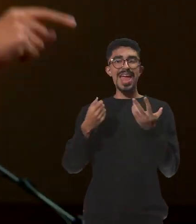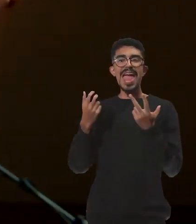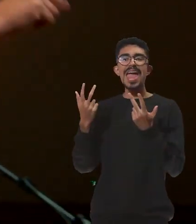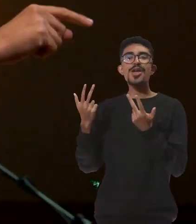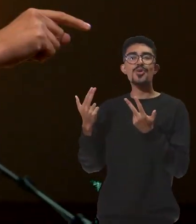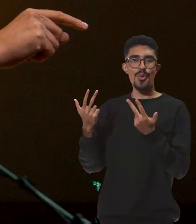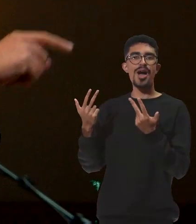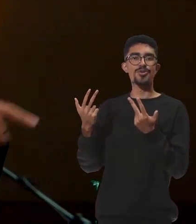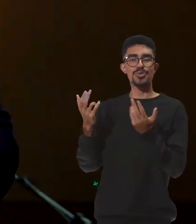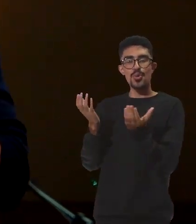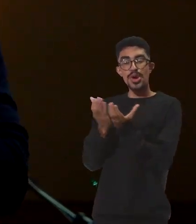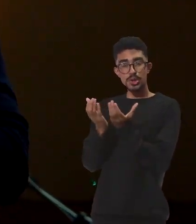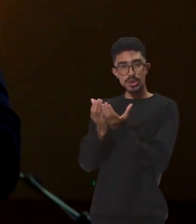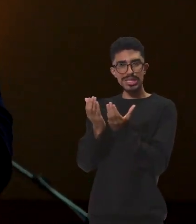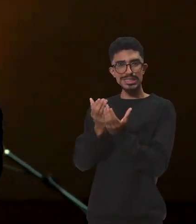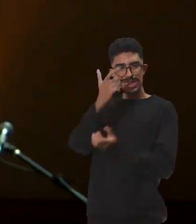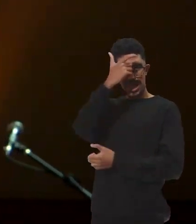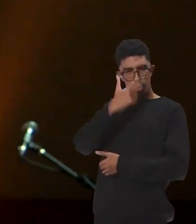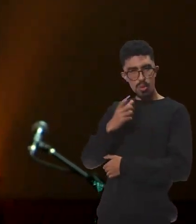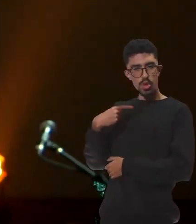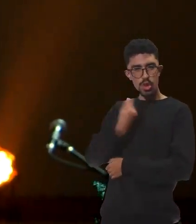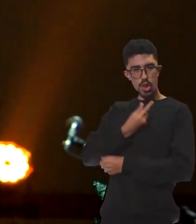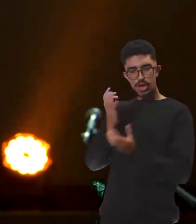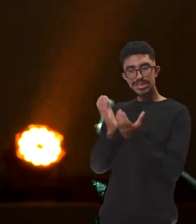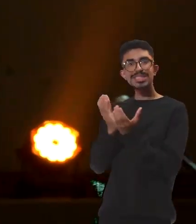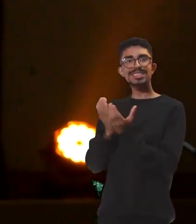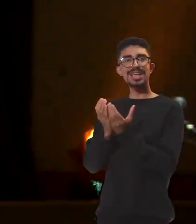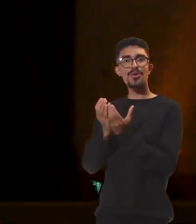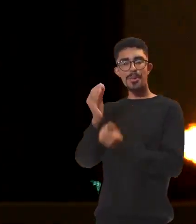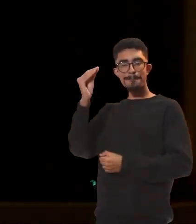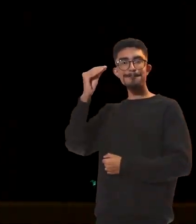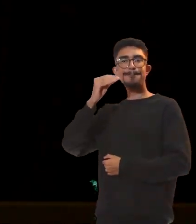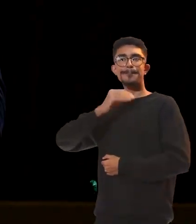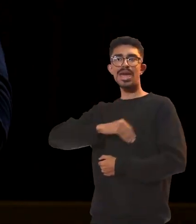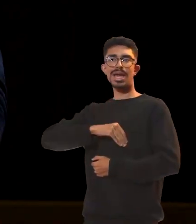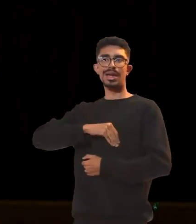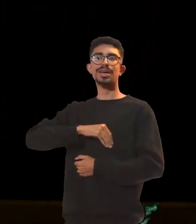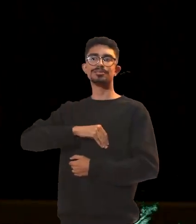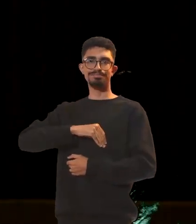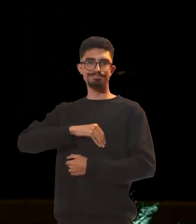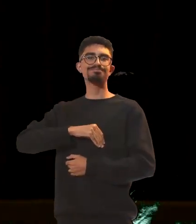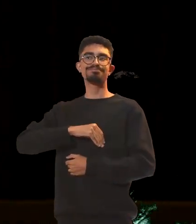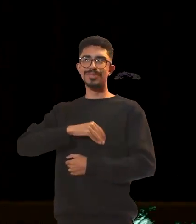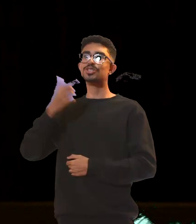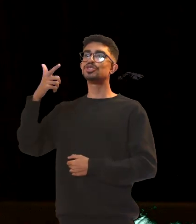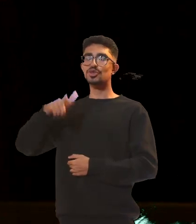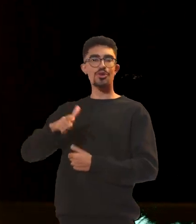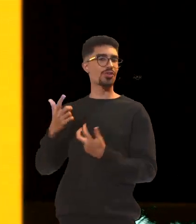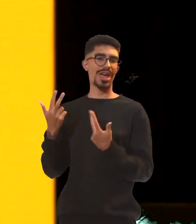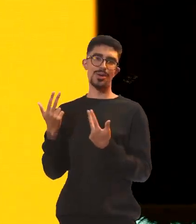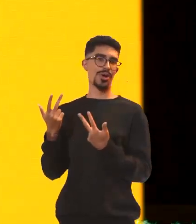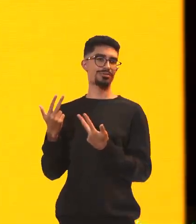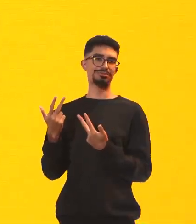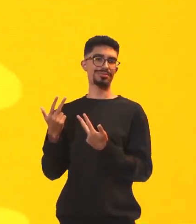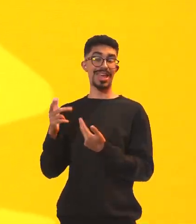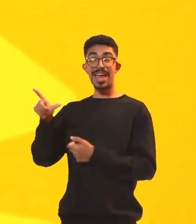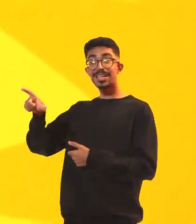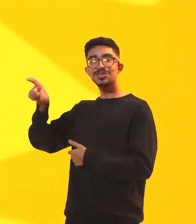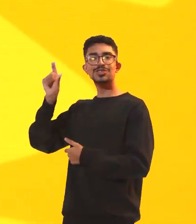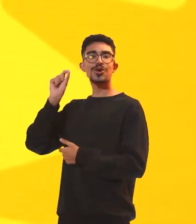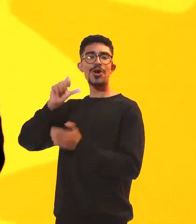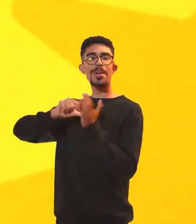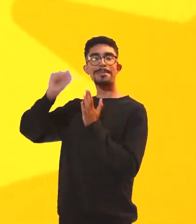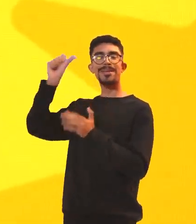que cai no pecado, toda vez que vai atrás dos hábitos antigos, da velha natureza, e vive dessa